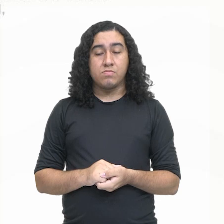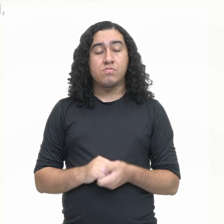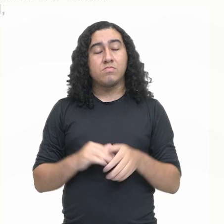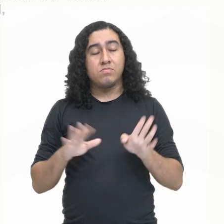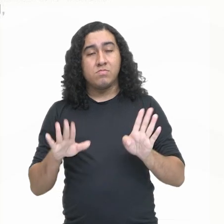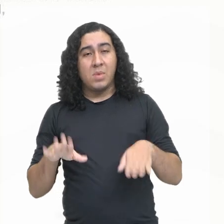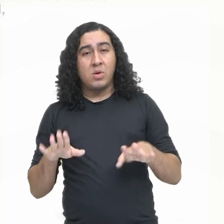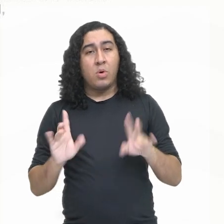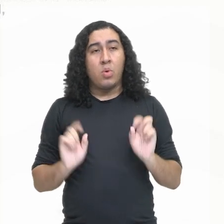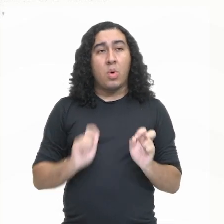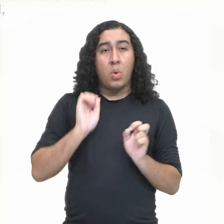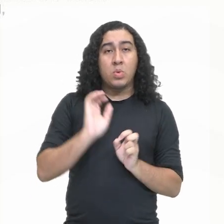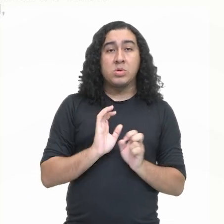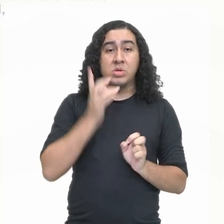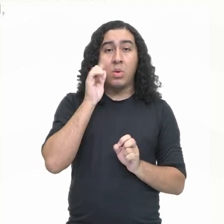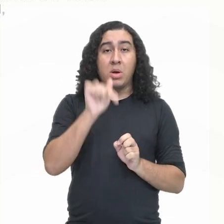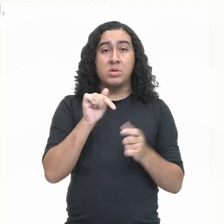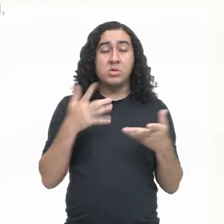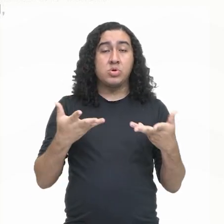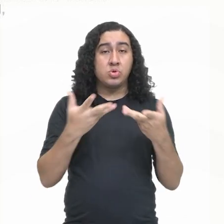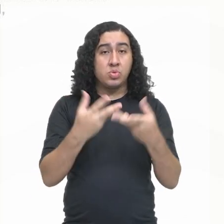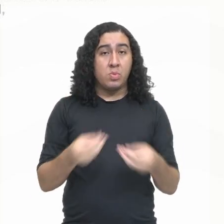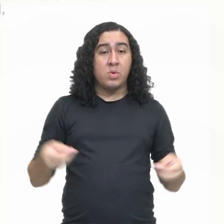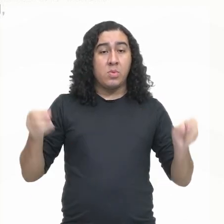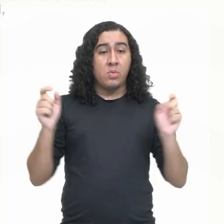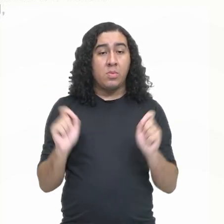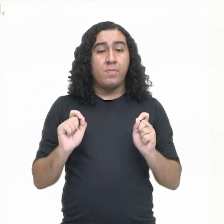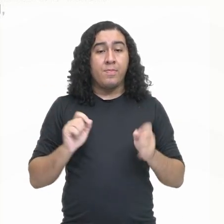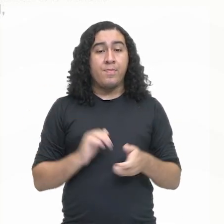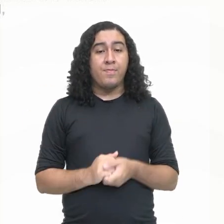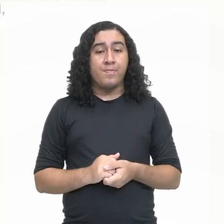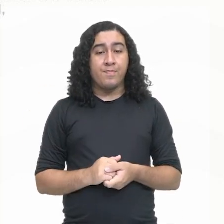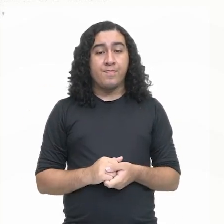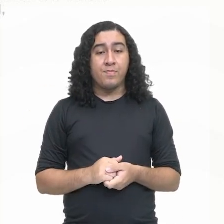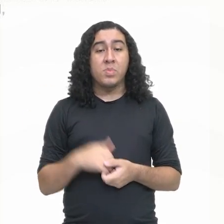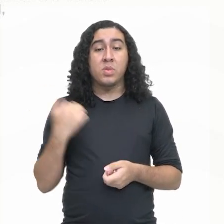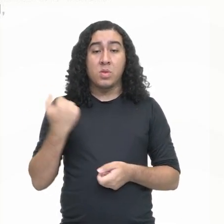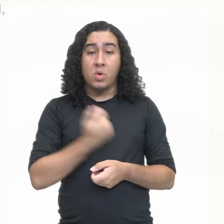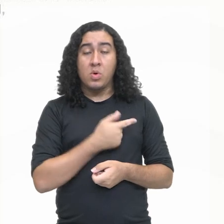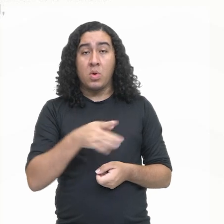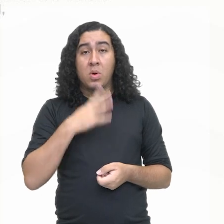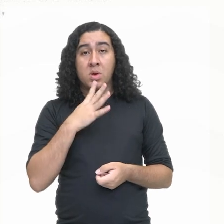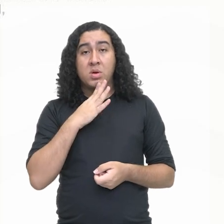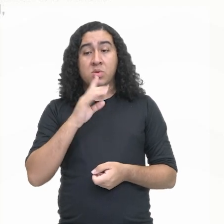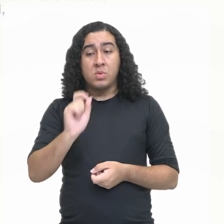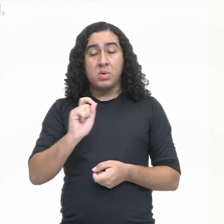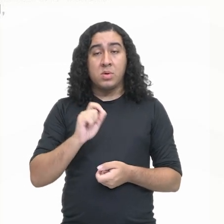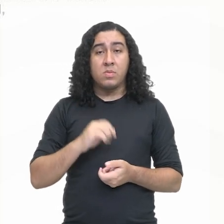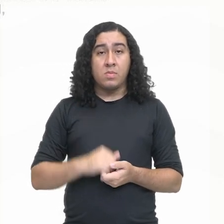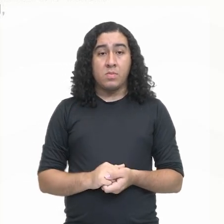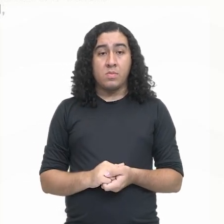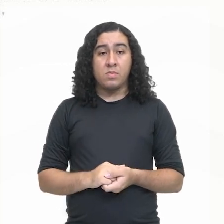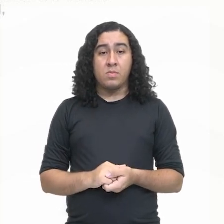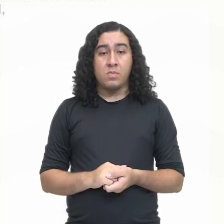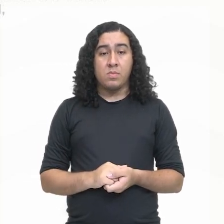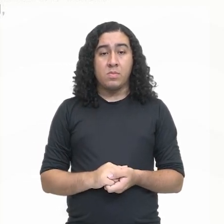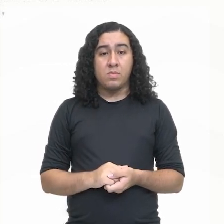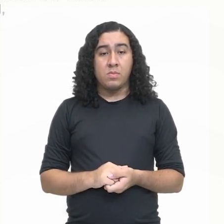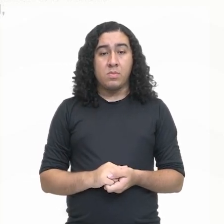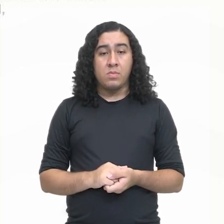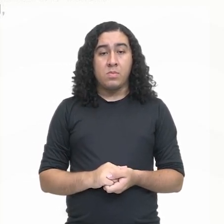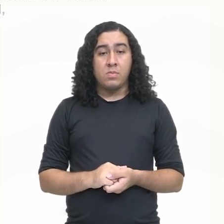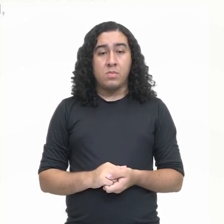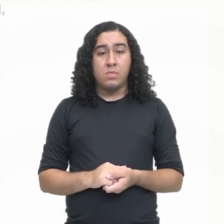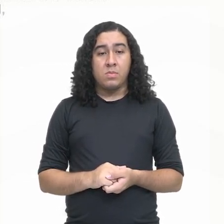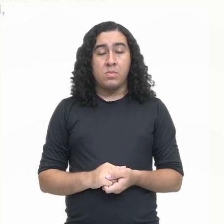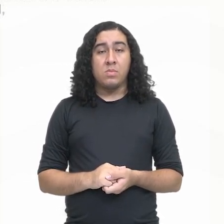provavelmente a causa dessa extinção foi o fenômeno que a gente conhece como a separação